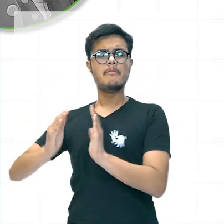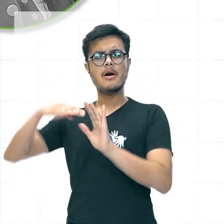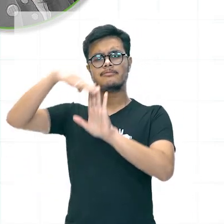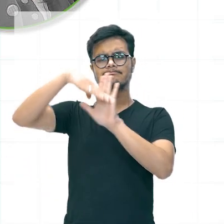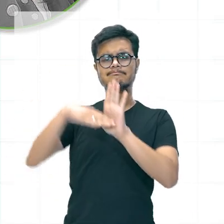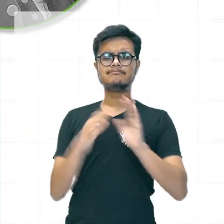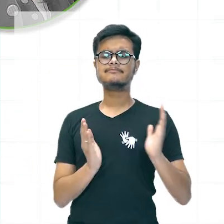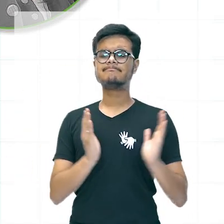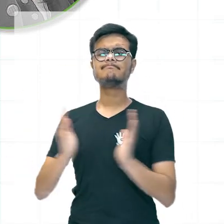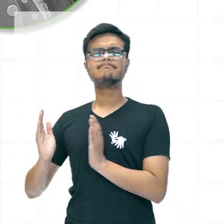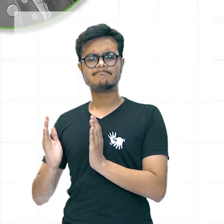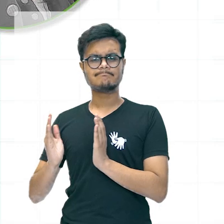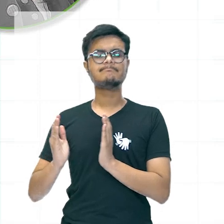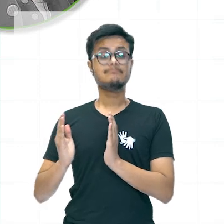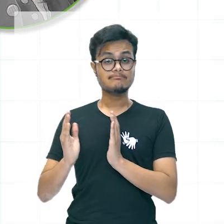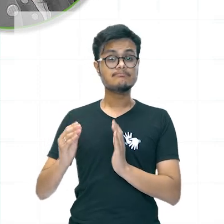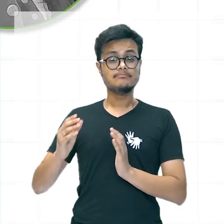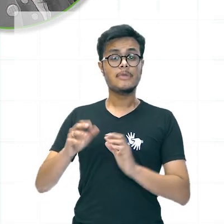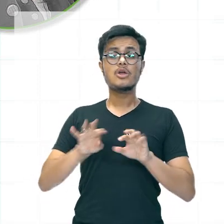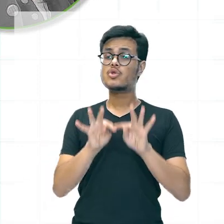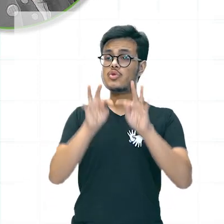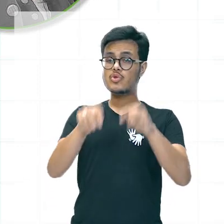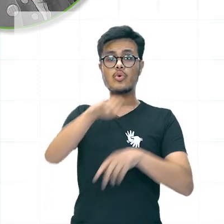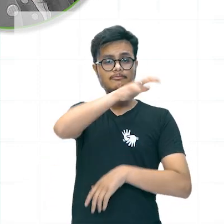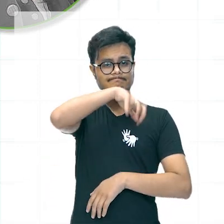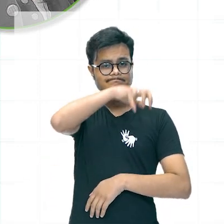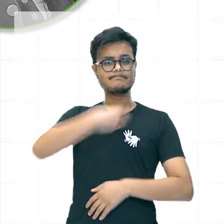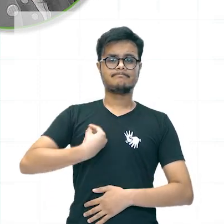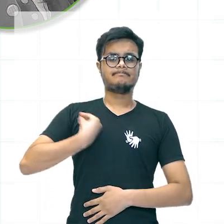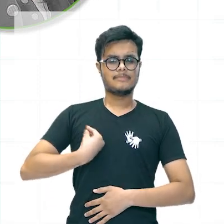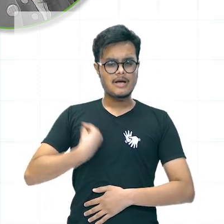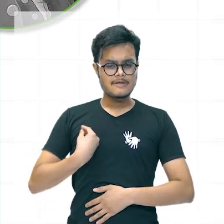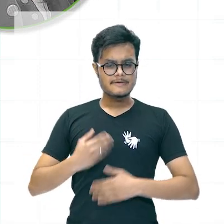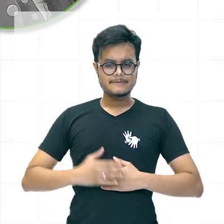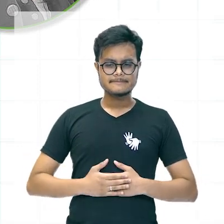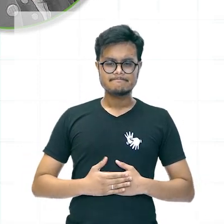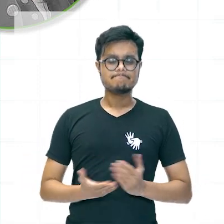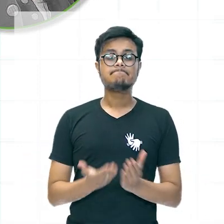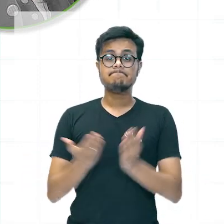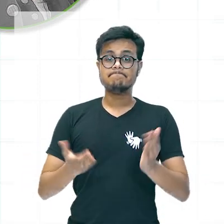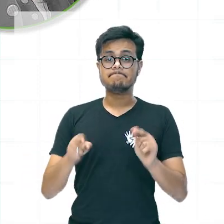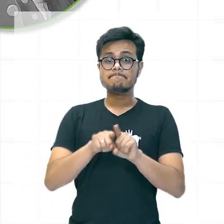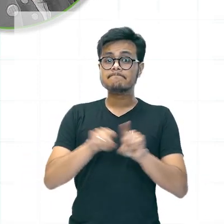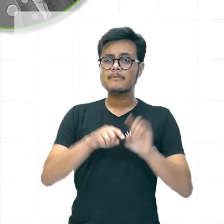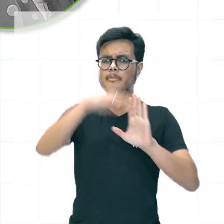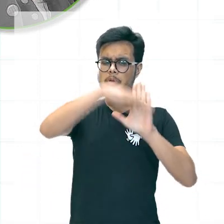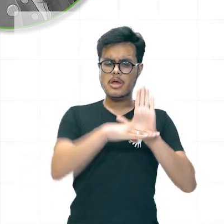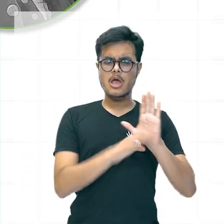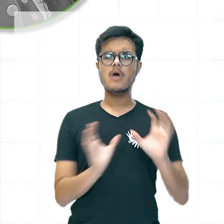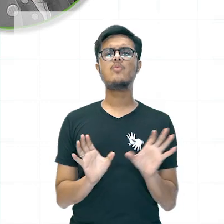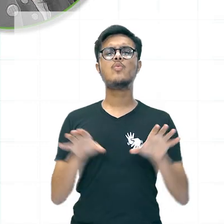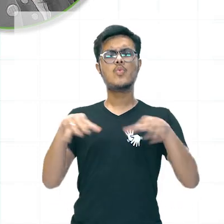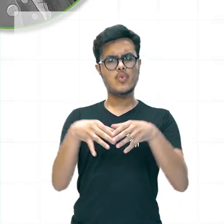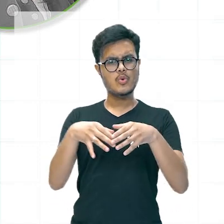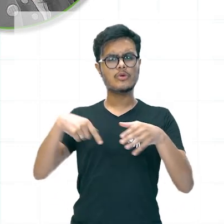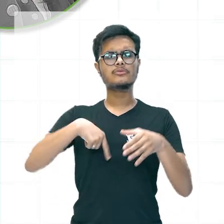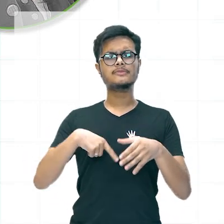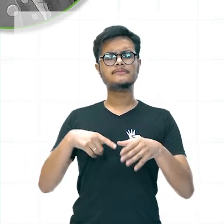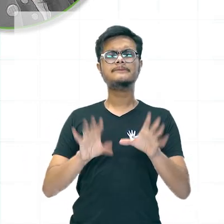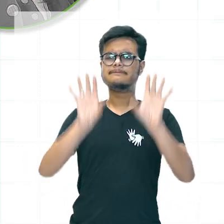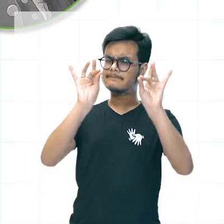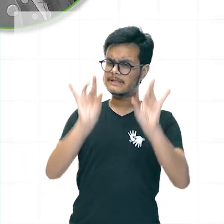seres vivos. Então, ele conseguiu sistematizar todo esse conhecimento. E nesse sistema mais complexo do